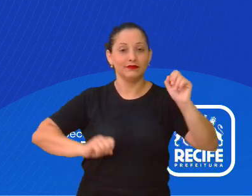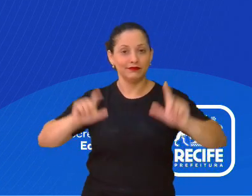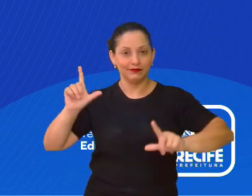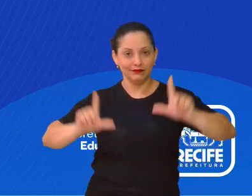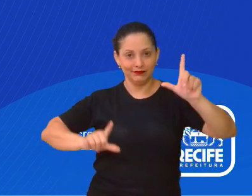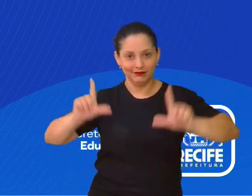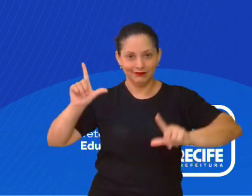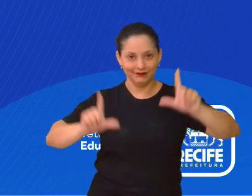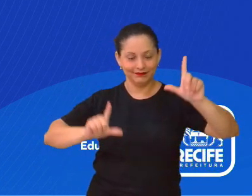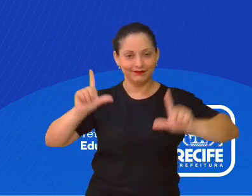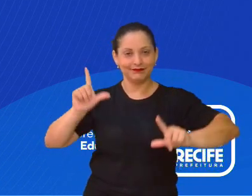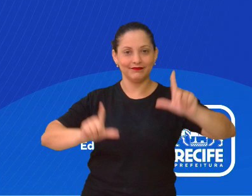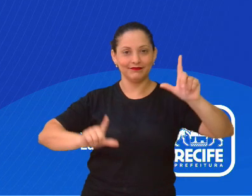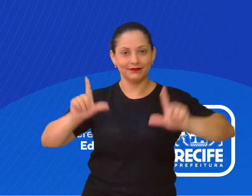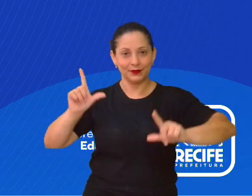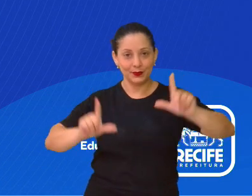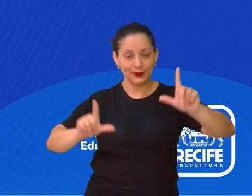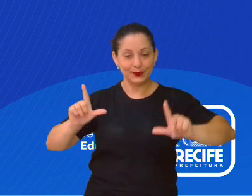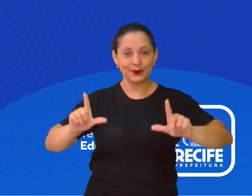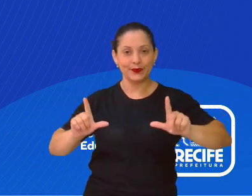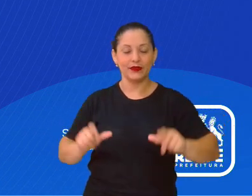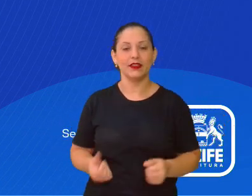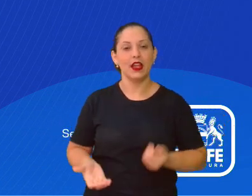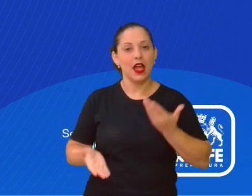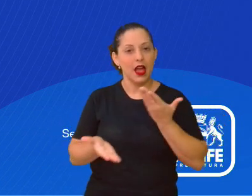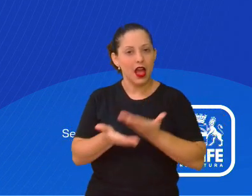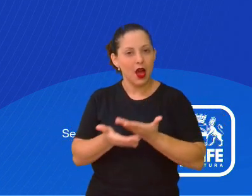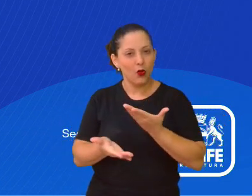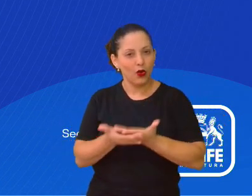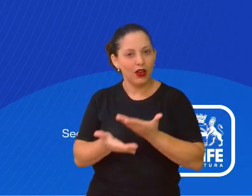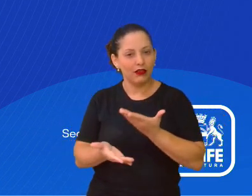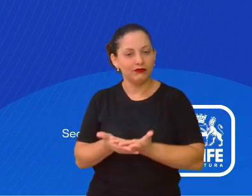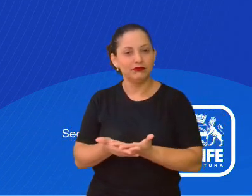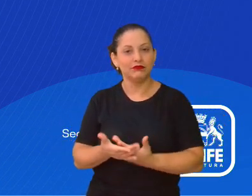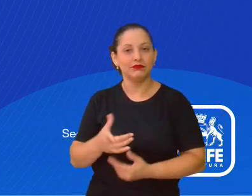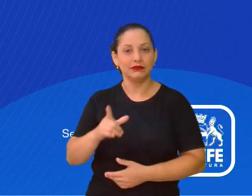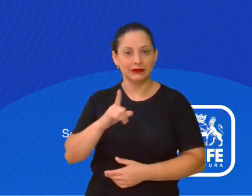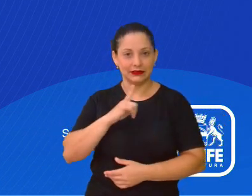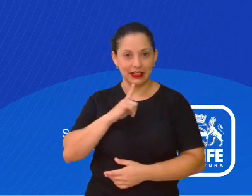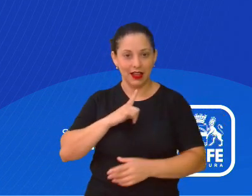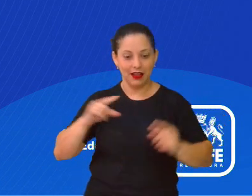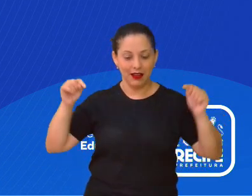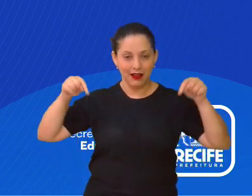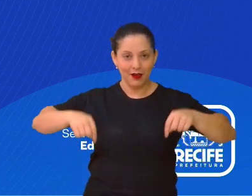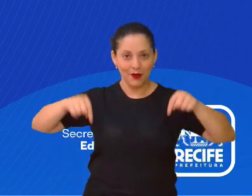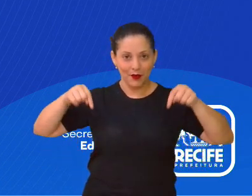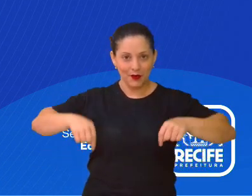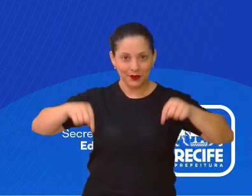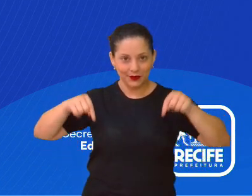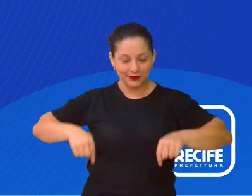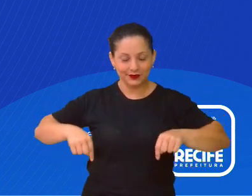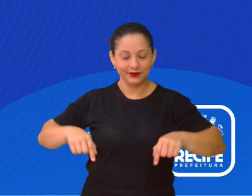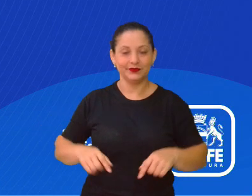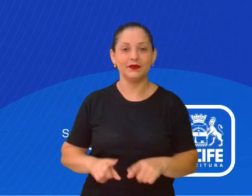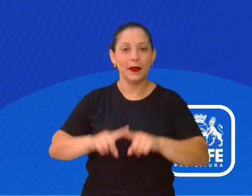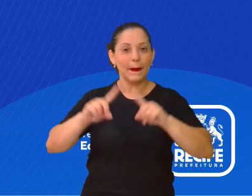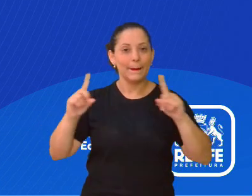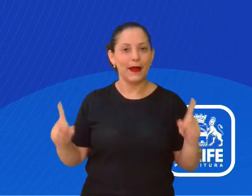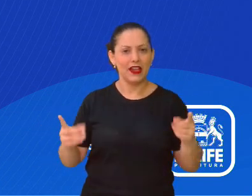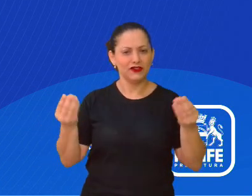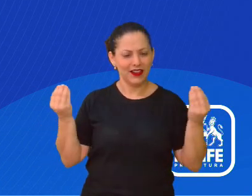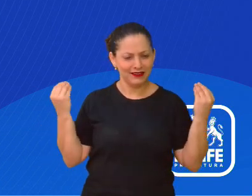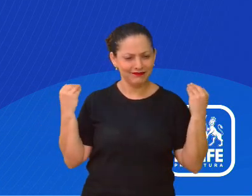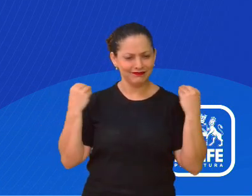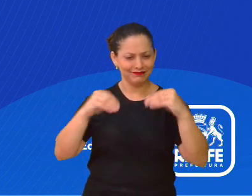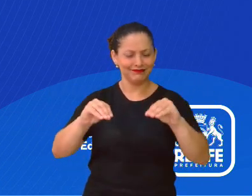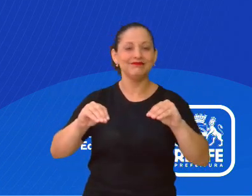Nova, né? A aula está vindo ao ar neste exato momento, mas ela será